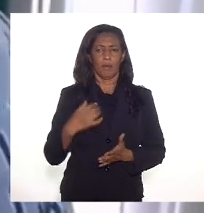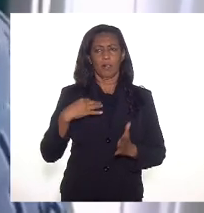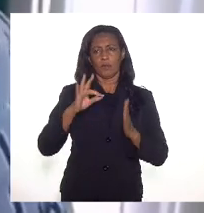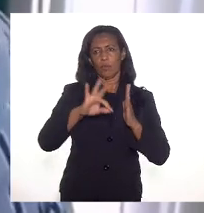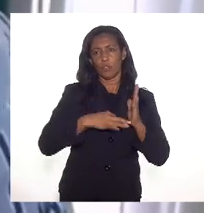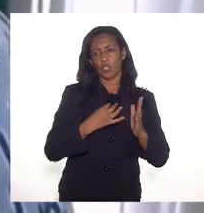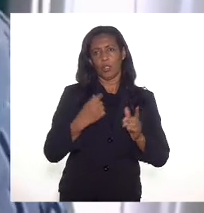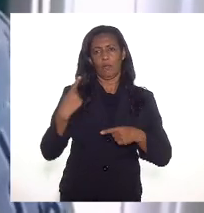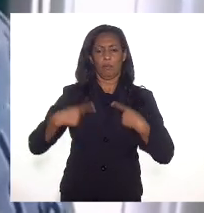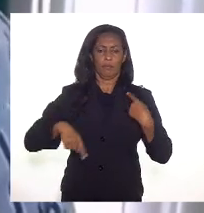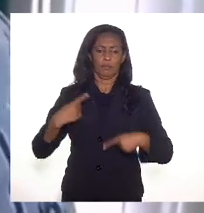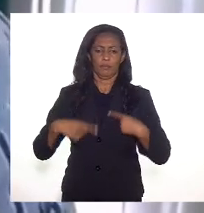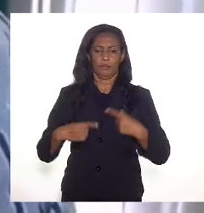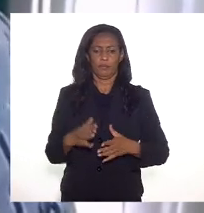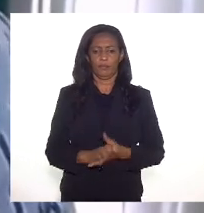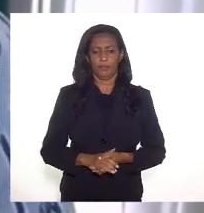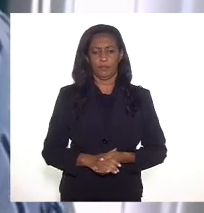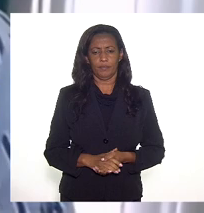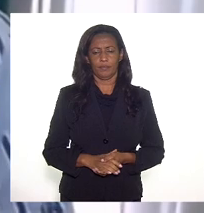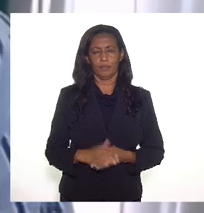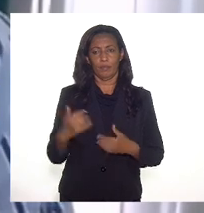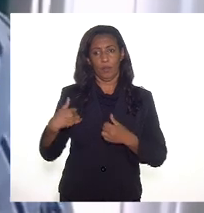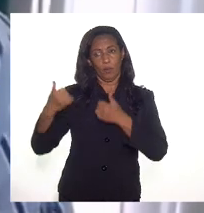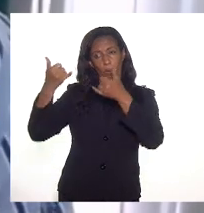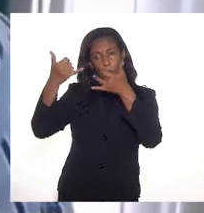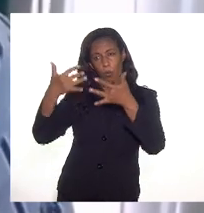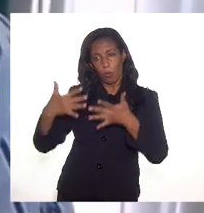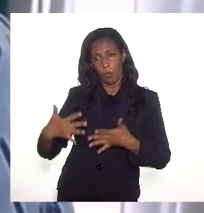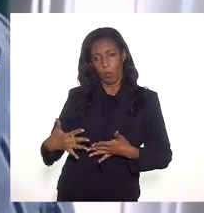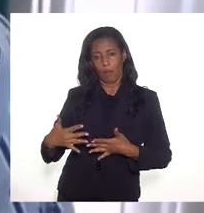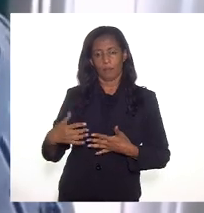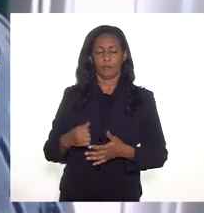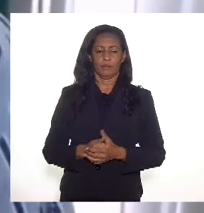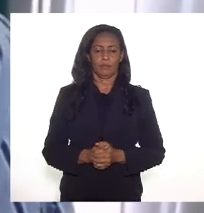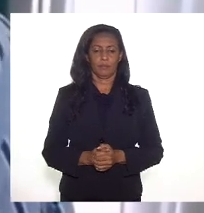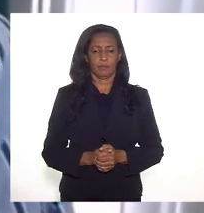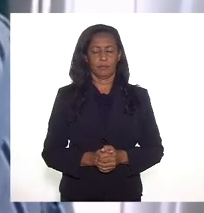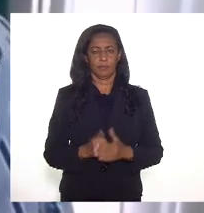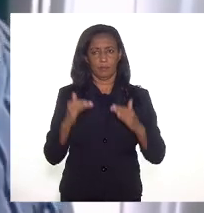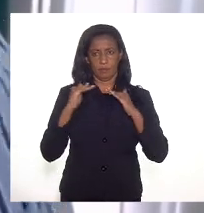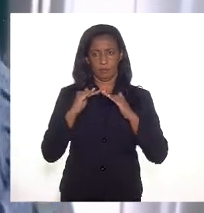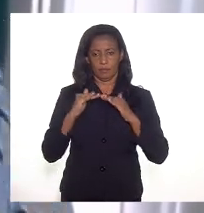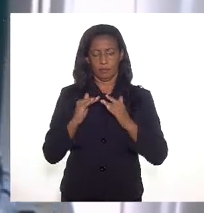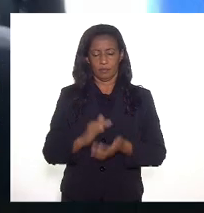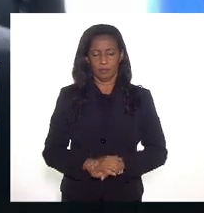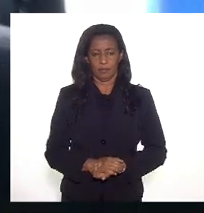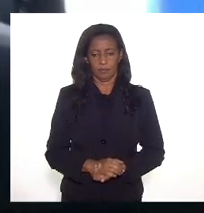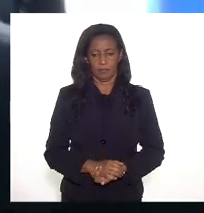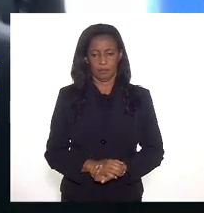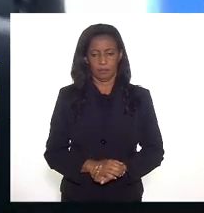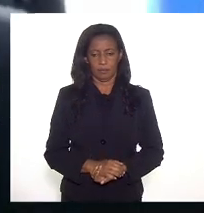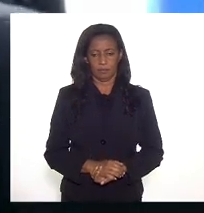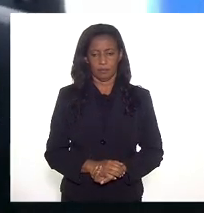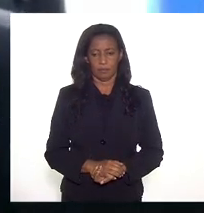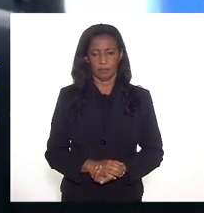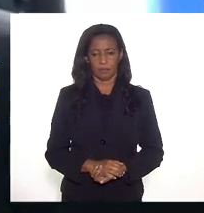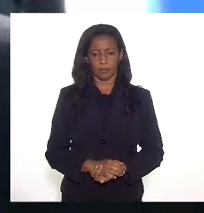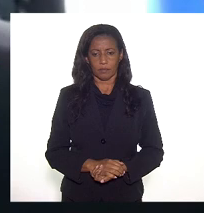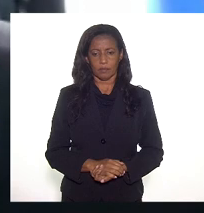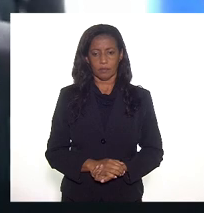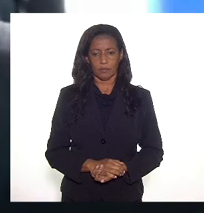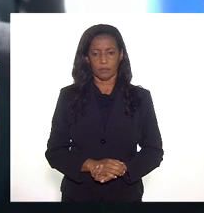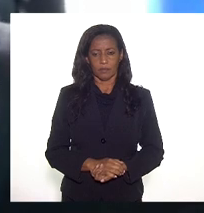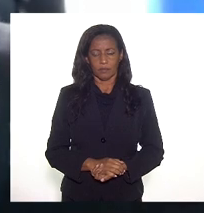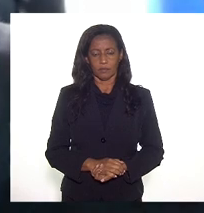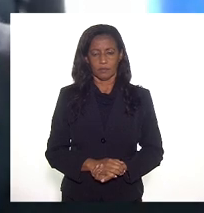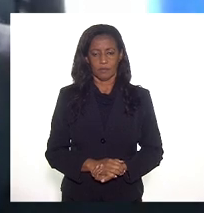para discutir e aí vou me detalhar um pouco mais as minhas impressões sobre a matéria. No mérito favorável. Perfeito. Presidente, já